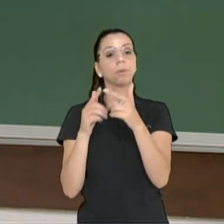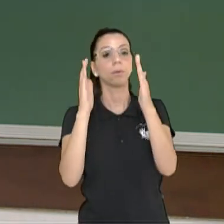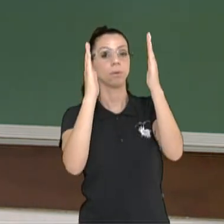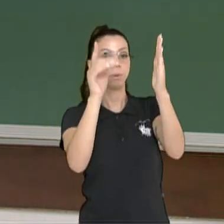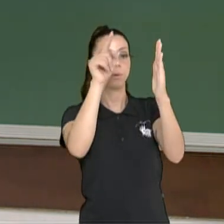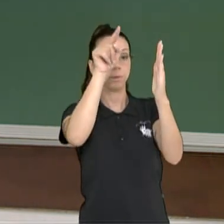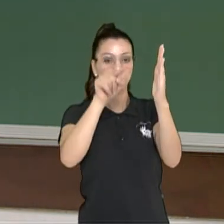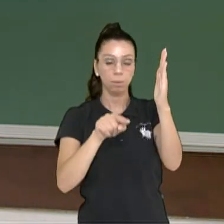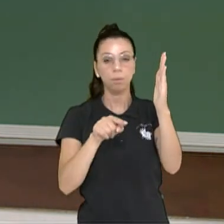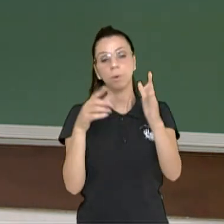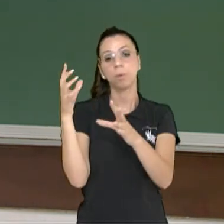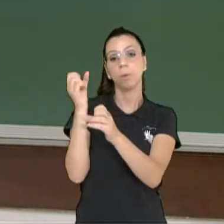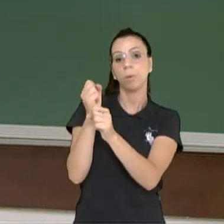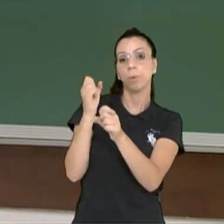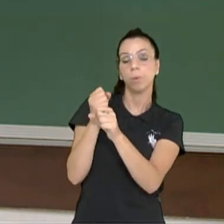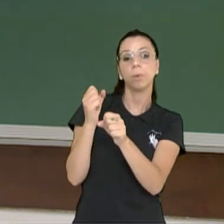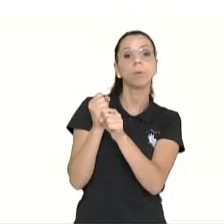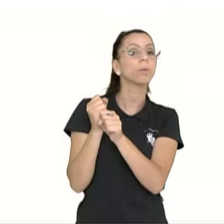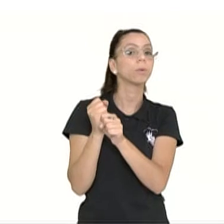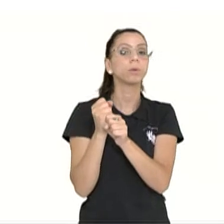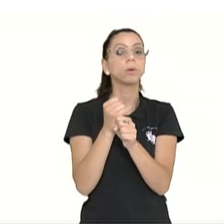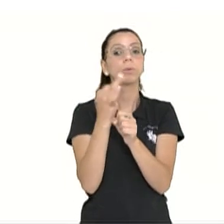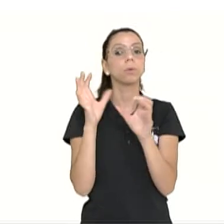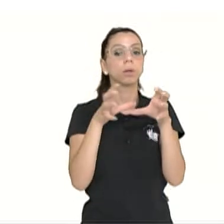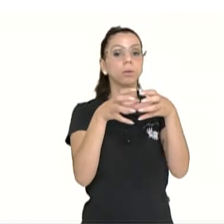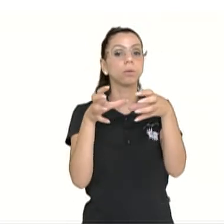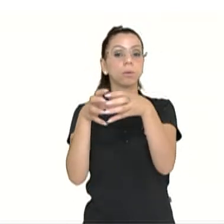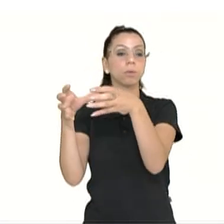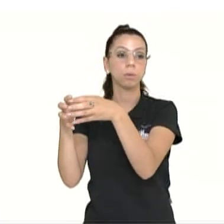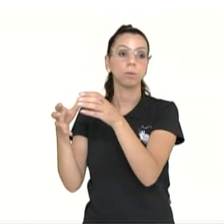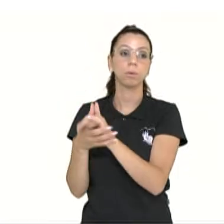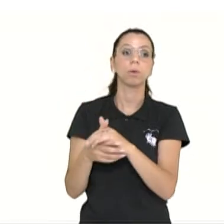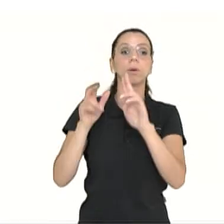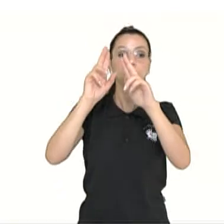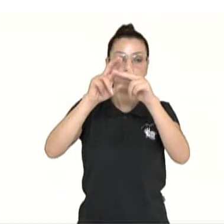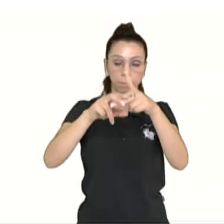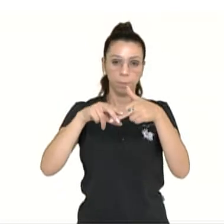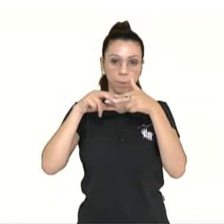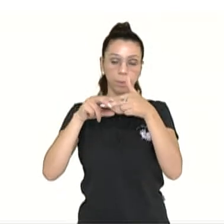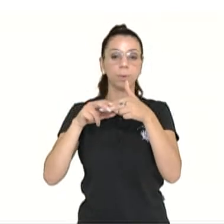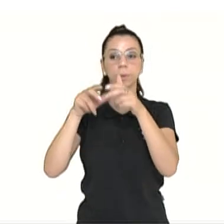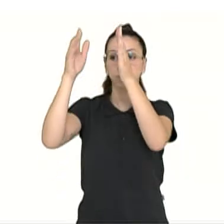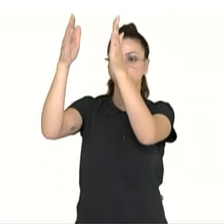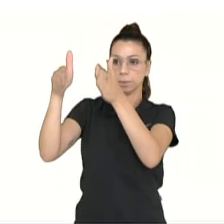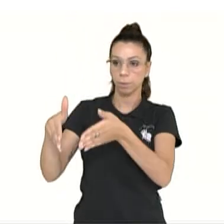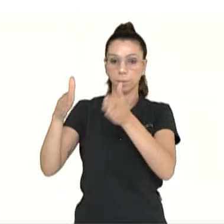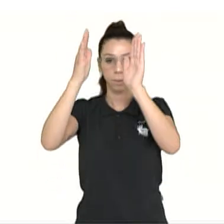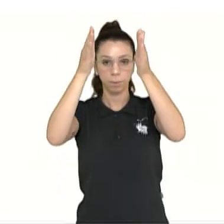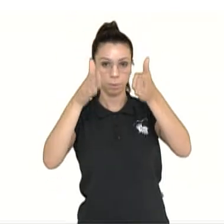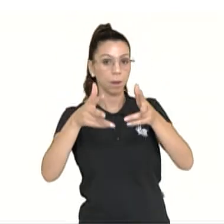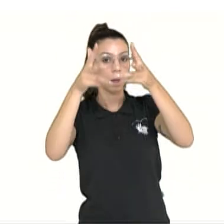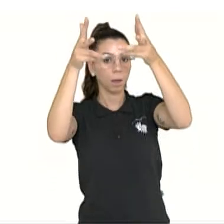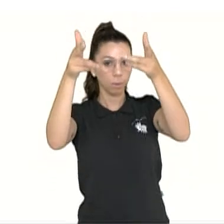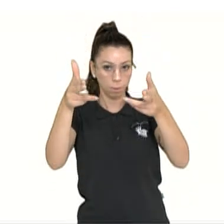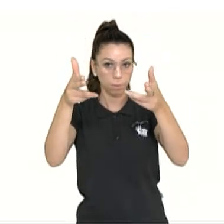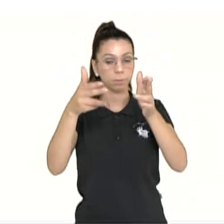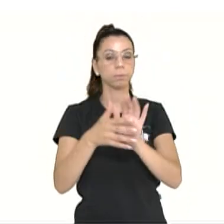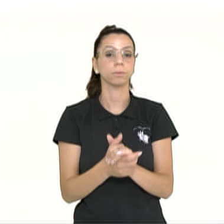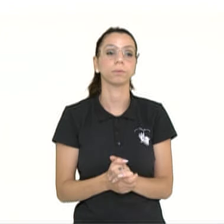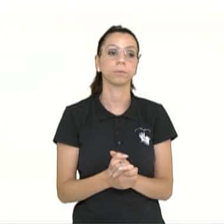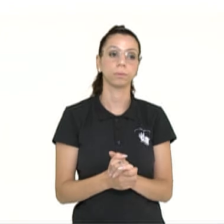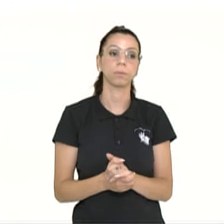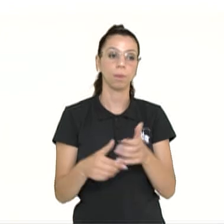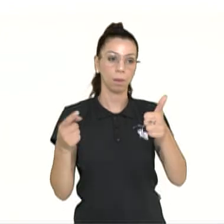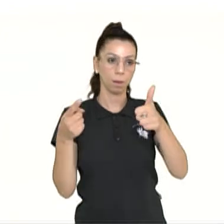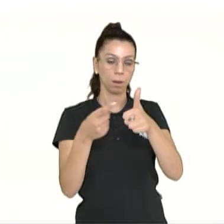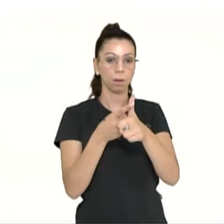número total de elementos da amostra. Então aqui, por isso que essas duas linhas, essas duas colunas aqui ficam iguais. Então na primeira linha a